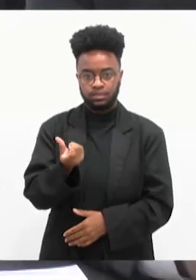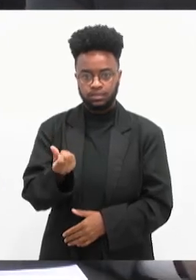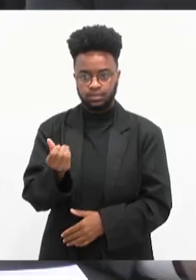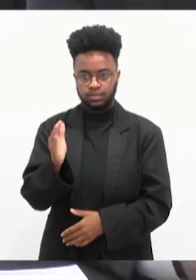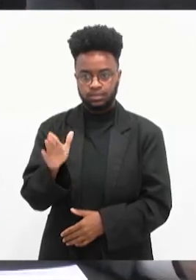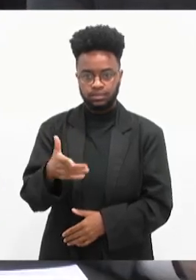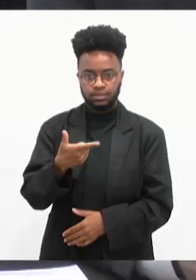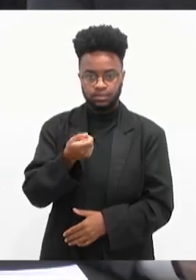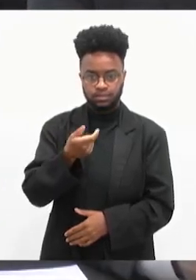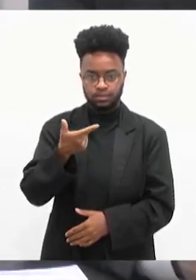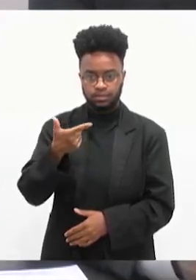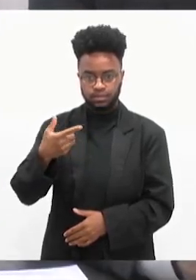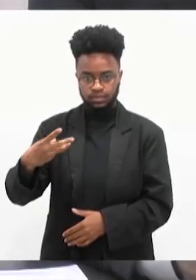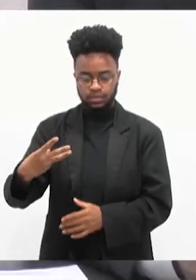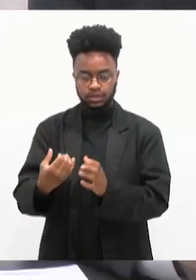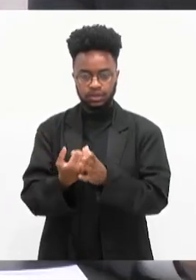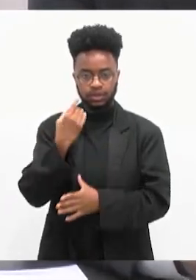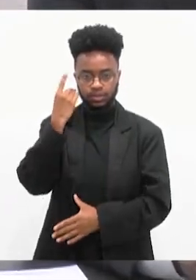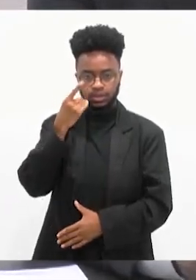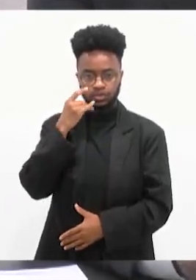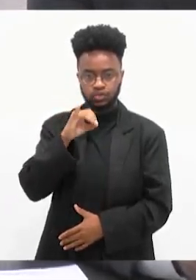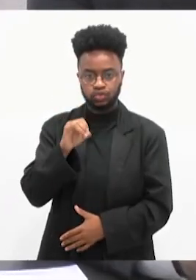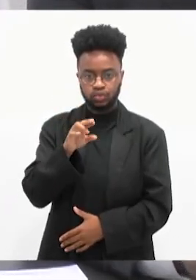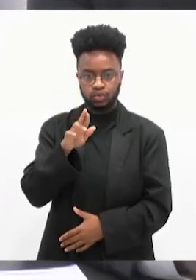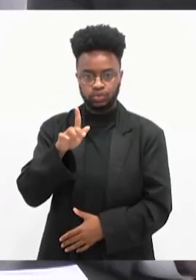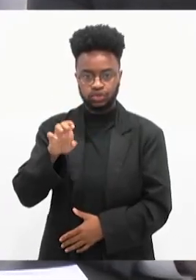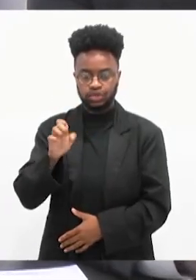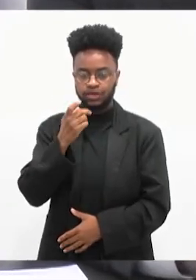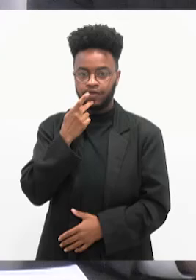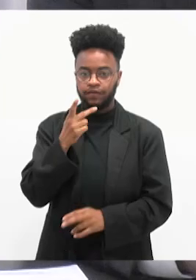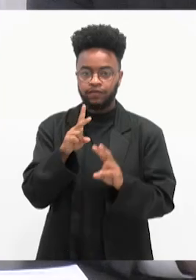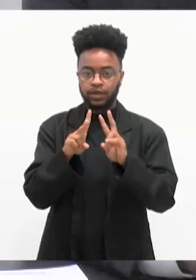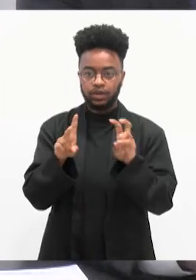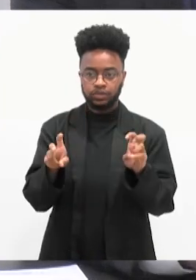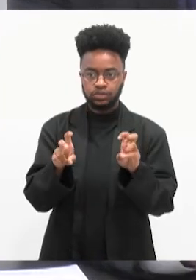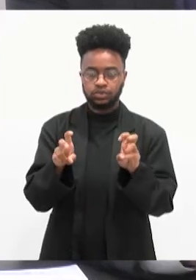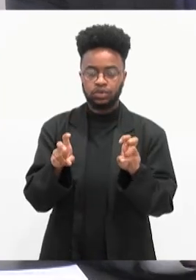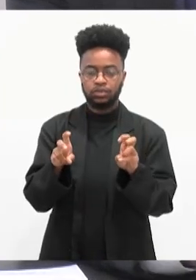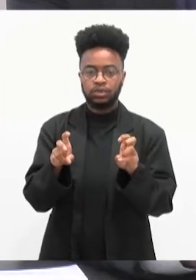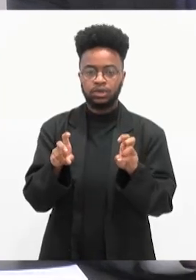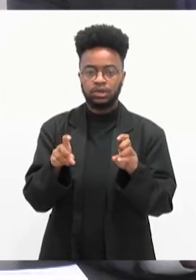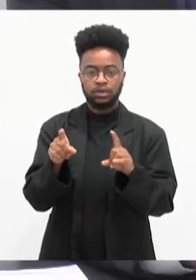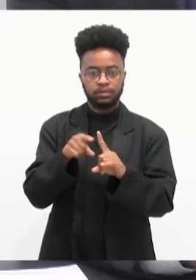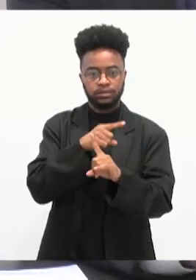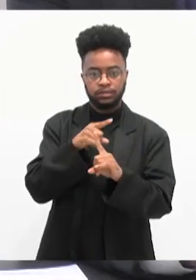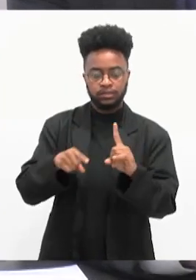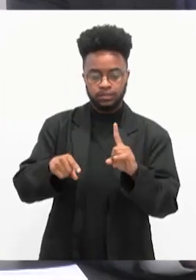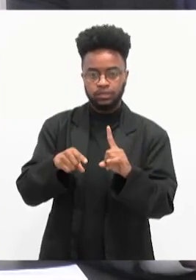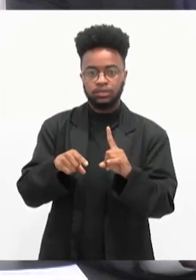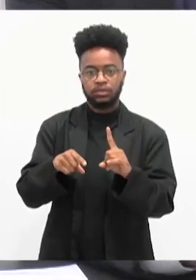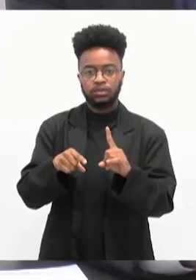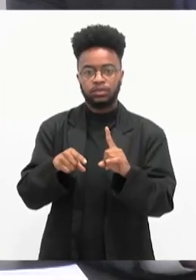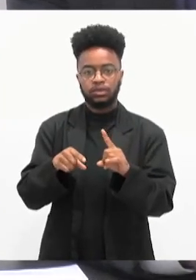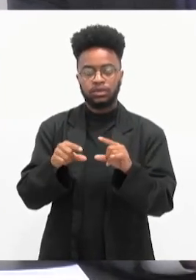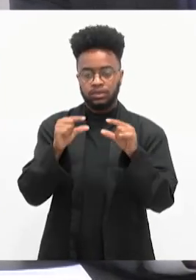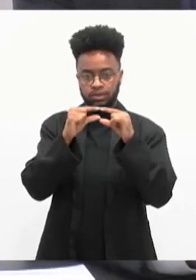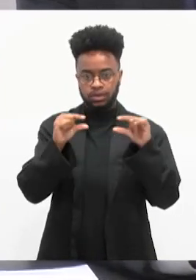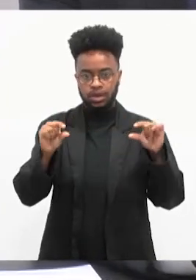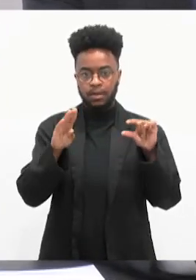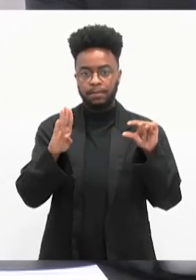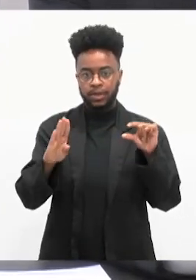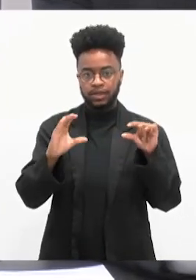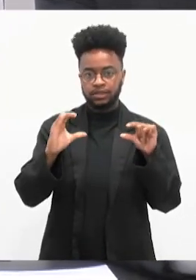3.926/2023, de autoria do deputado Jorge Felipe Neto, e que dispõe sobre a revogação das alíneas B e C do inciso 3º do